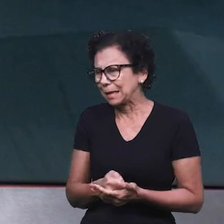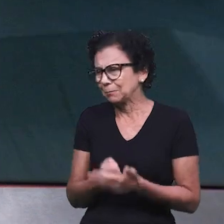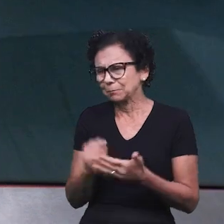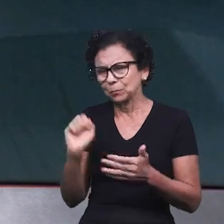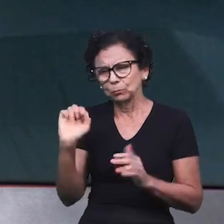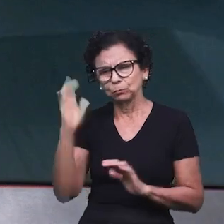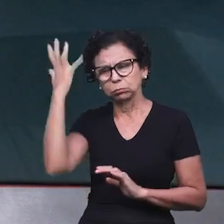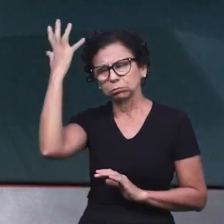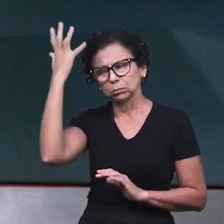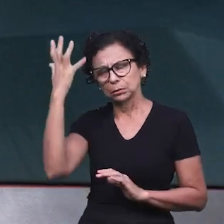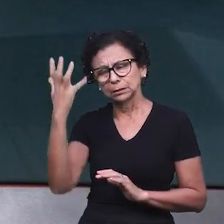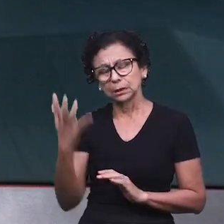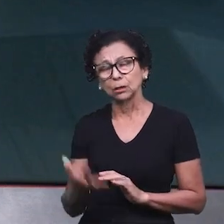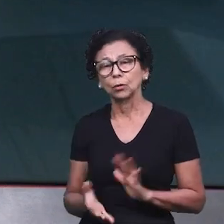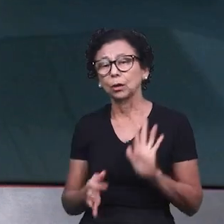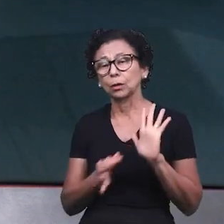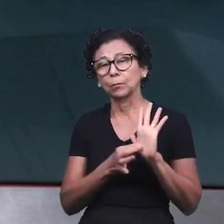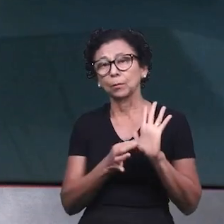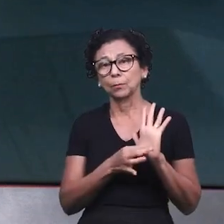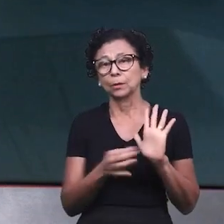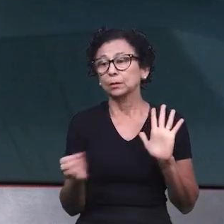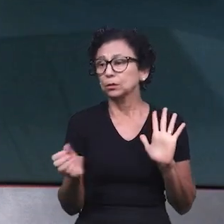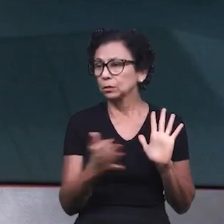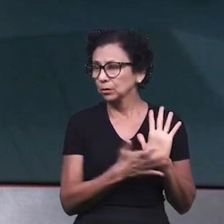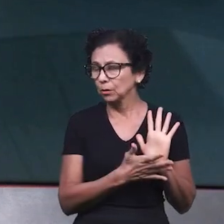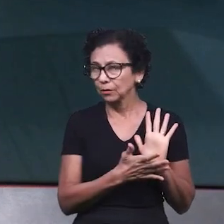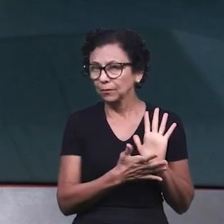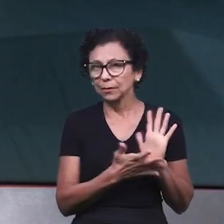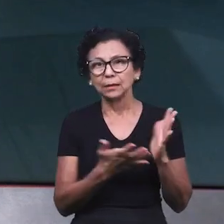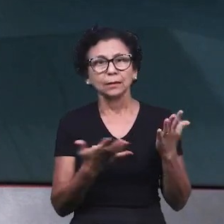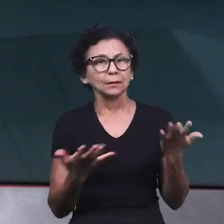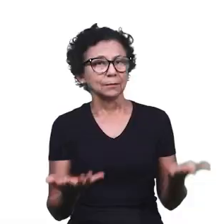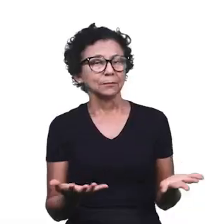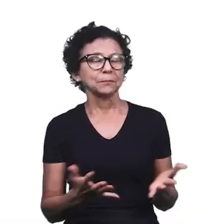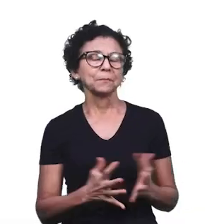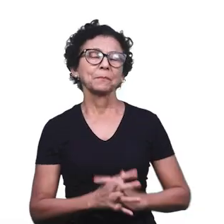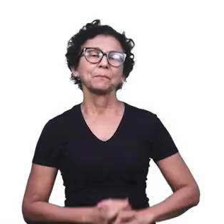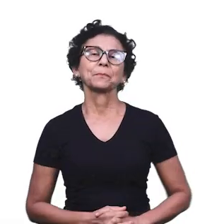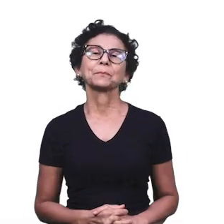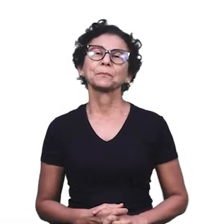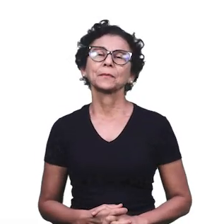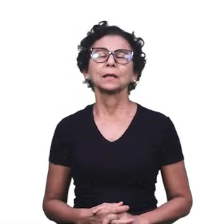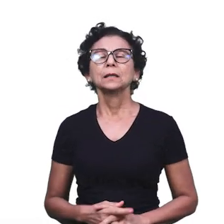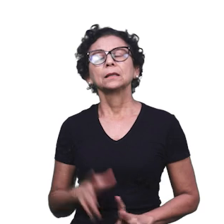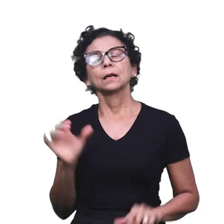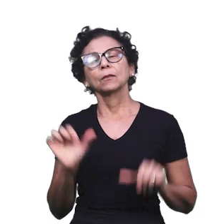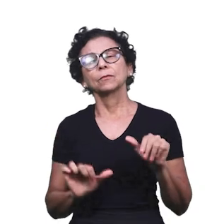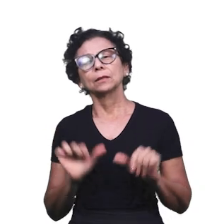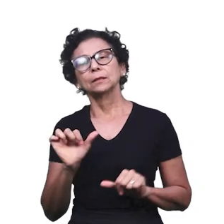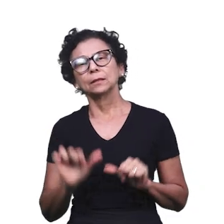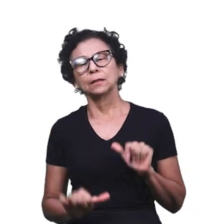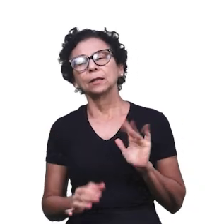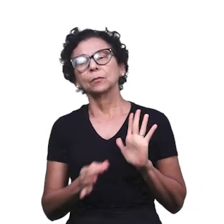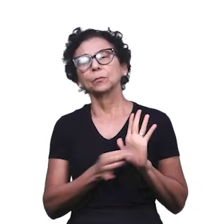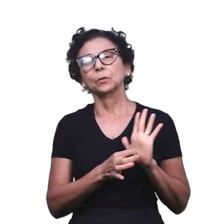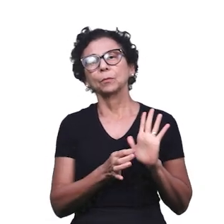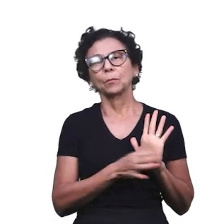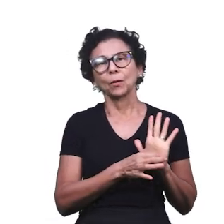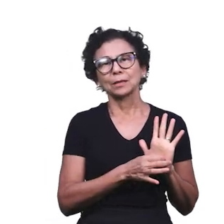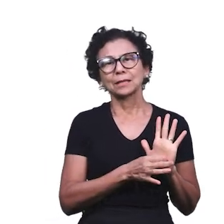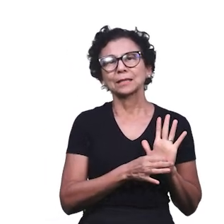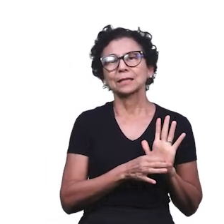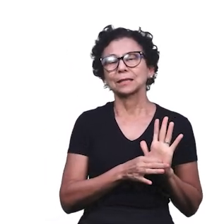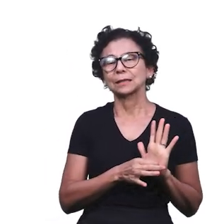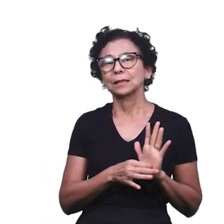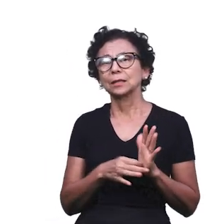pagar, não pude, eu tenho uma proposta nova para fazer. E assim a renegociação ela